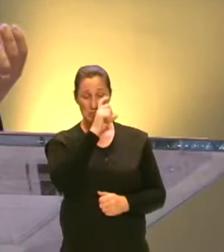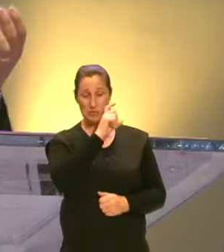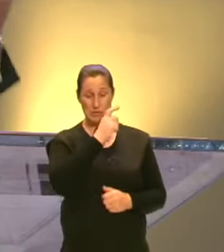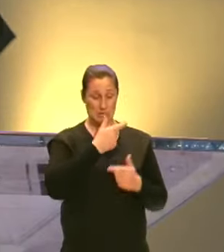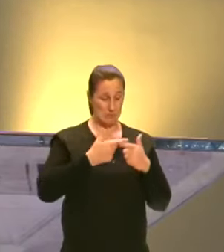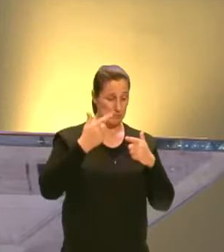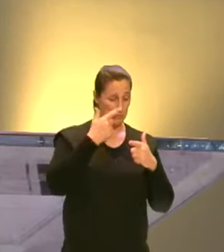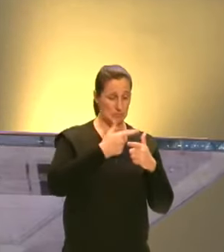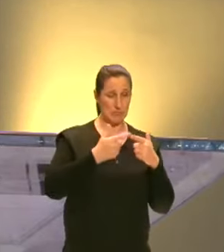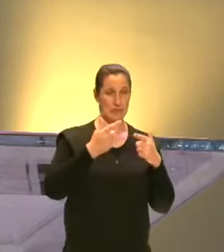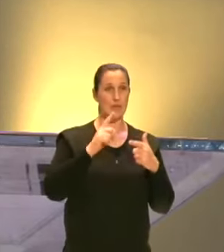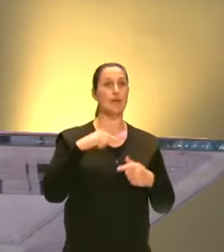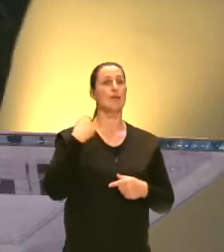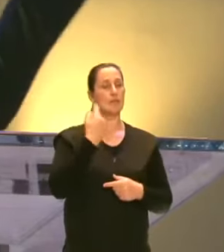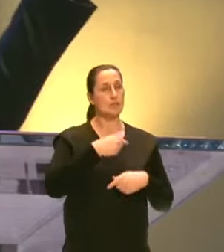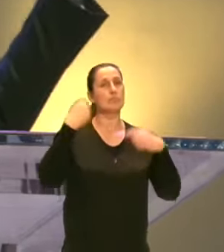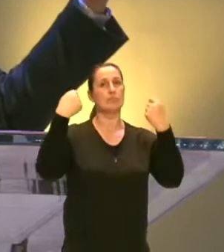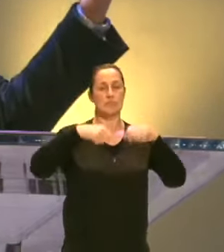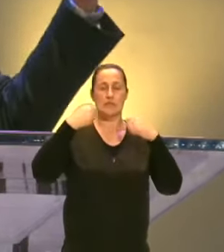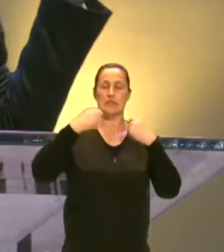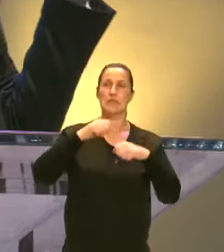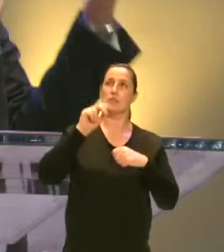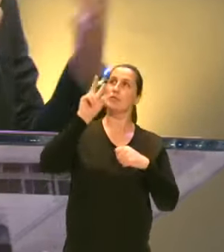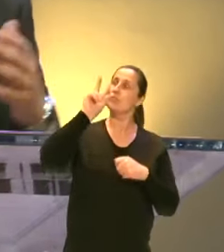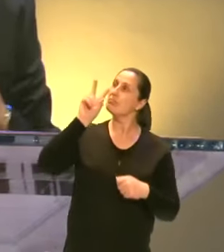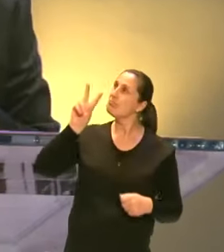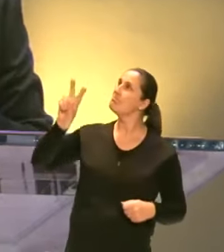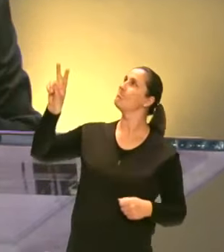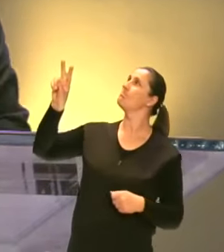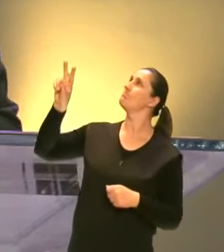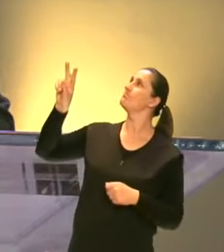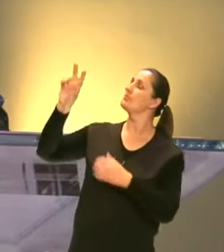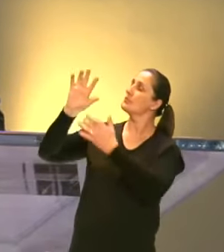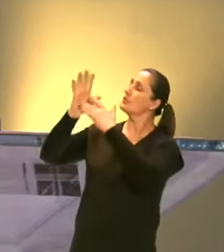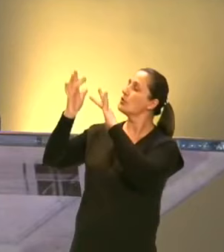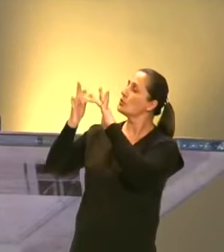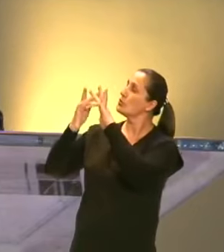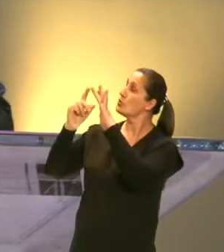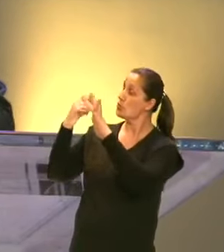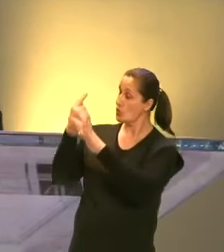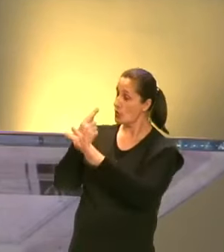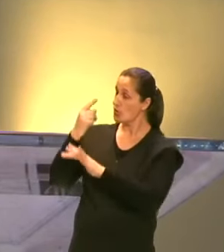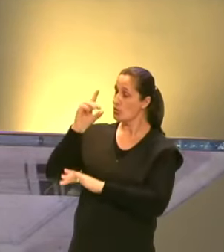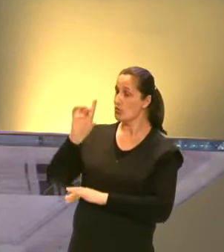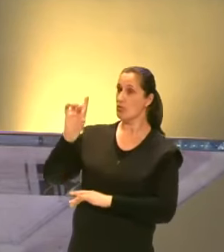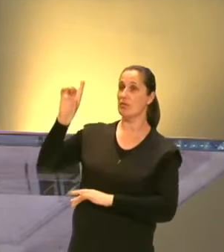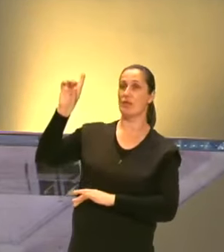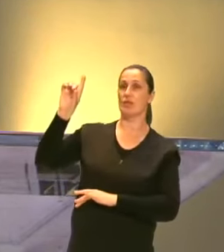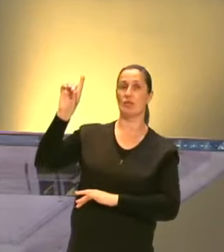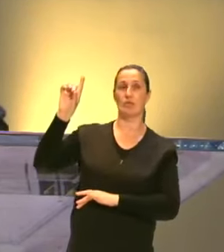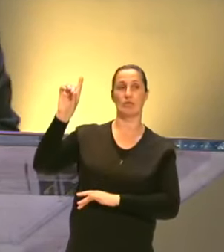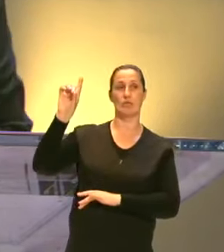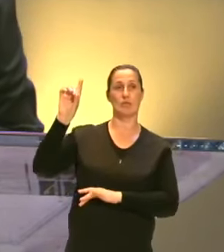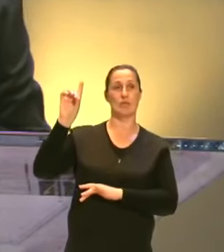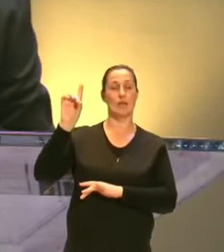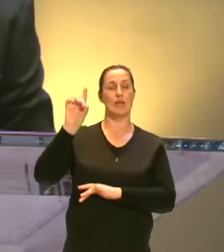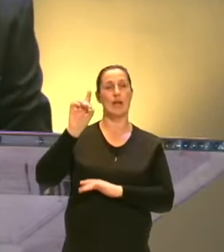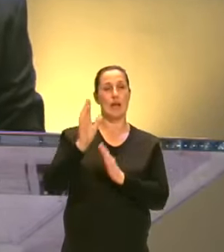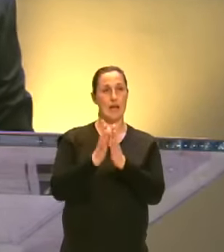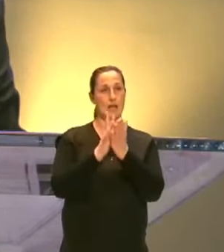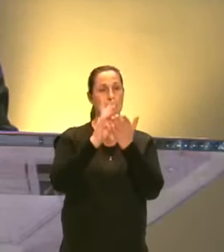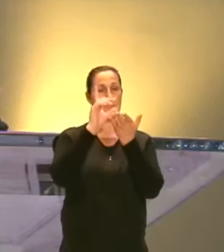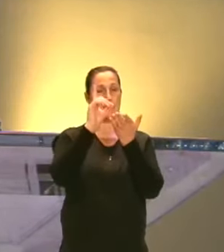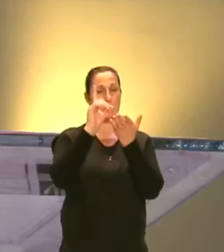dificuldades, nós precisamos elevar os nossos olhos e ver Jesus, o nosso Deus. A palavra de Deus vai dizer que de dia